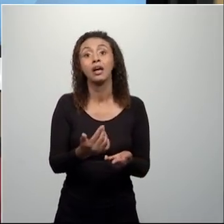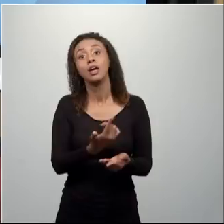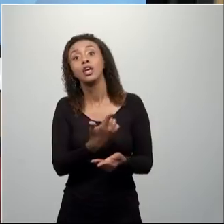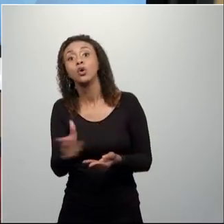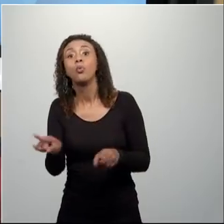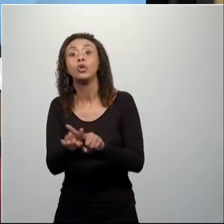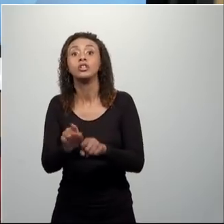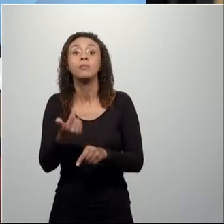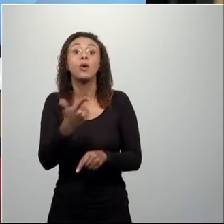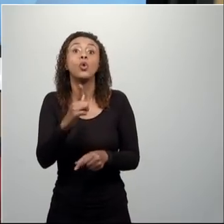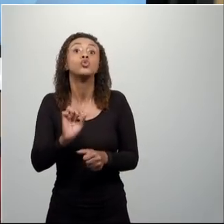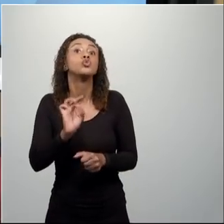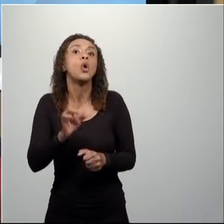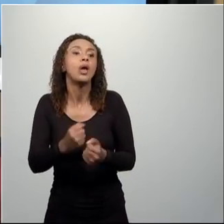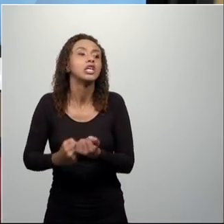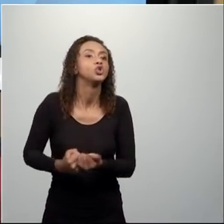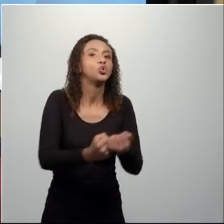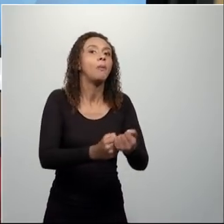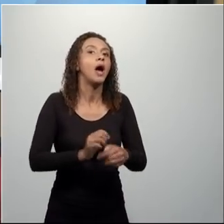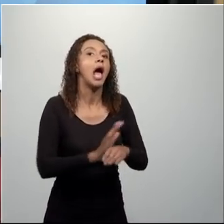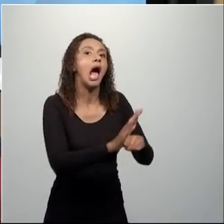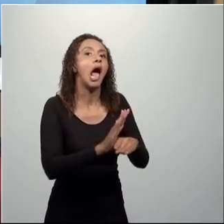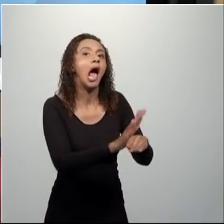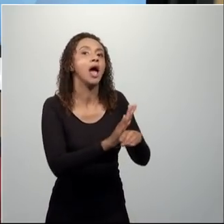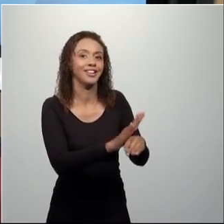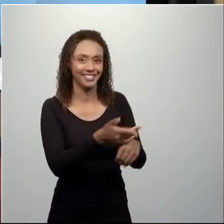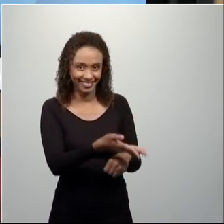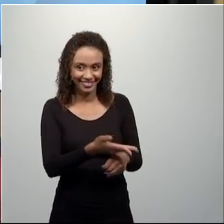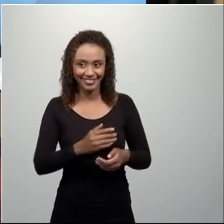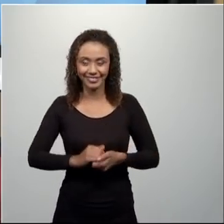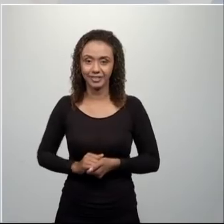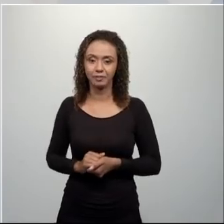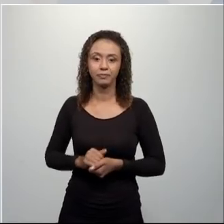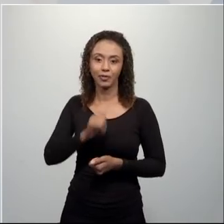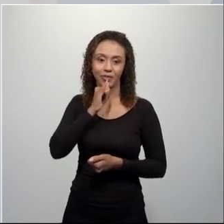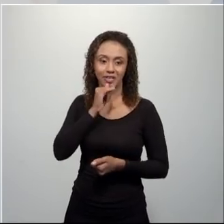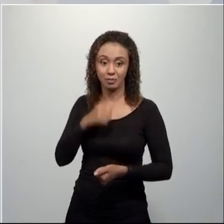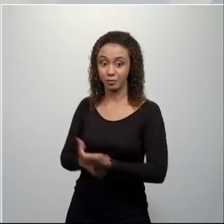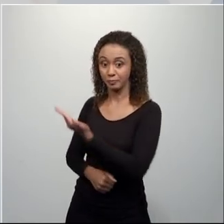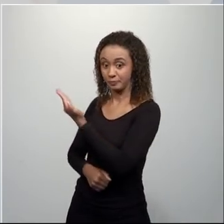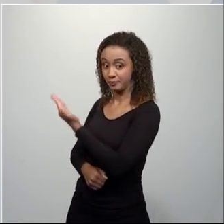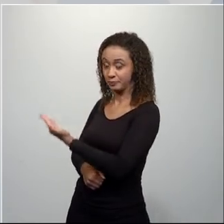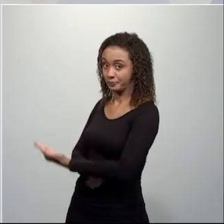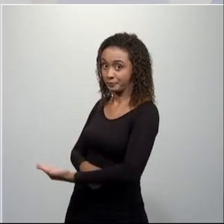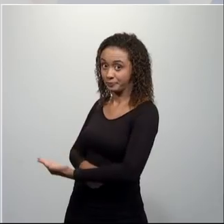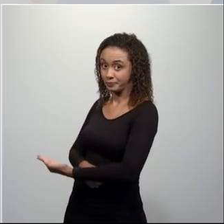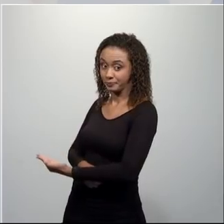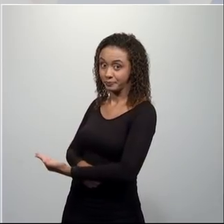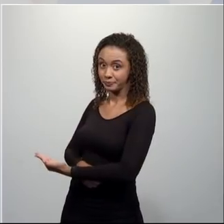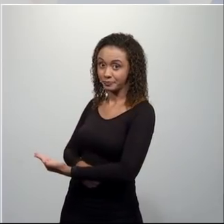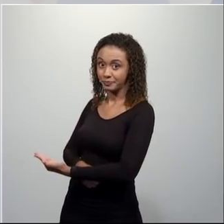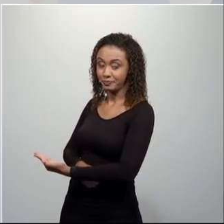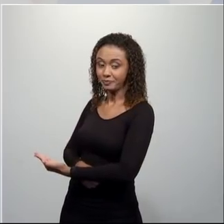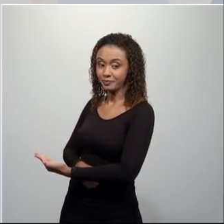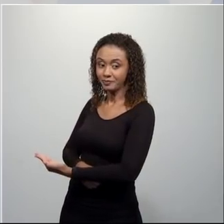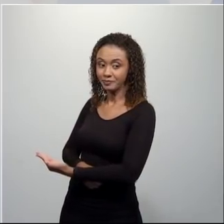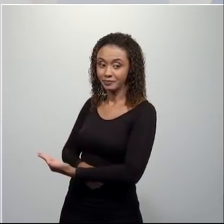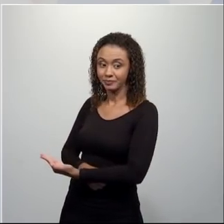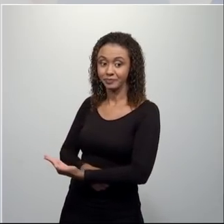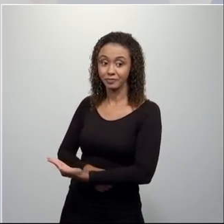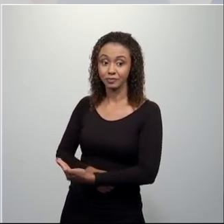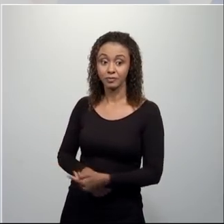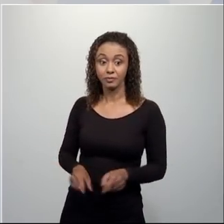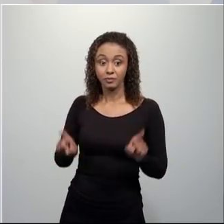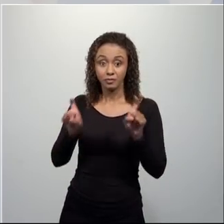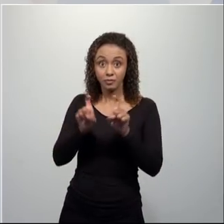uns aos outros a então tem aqui na figura um exemplo esse nó aqui está buscando a